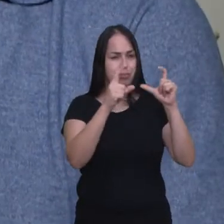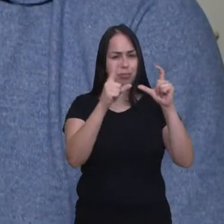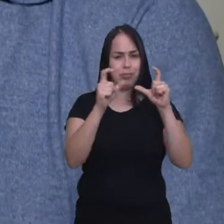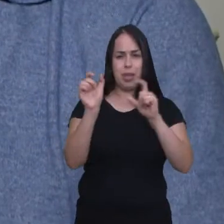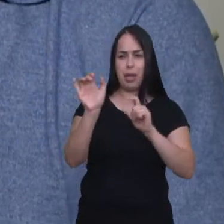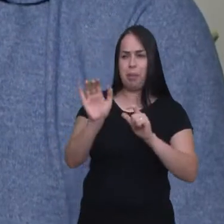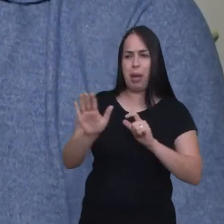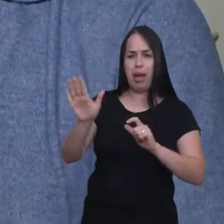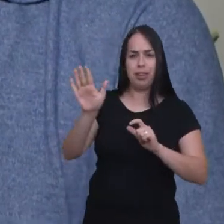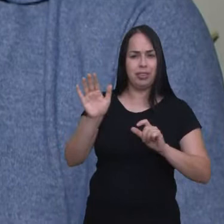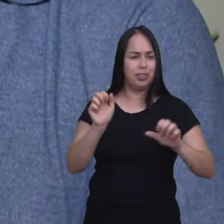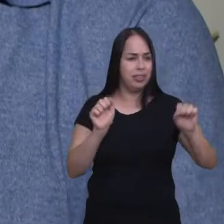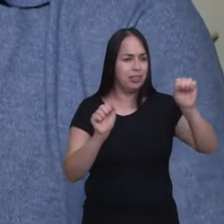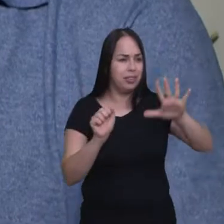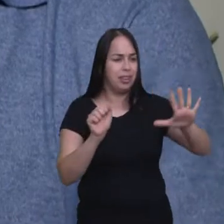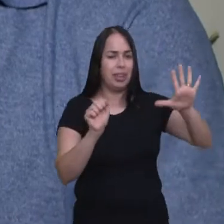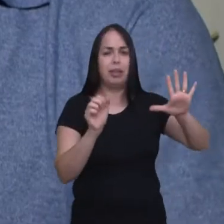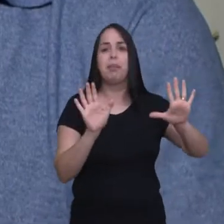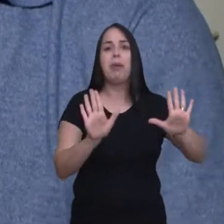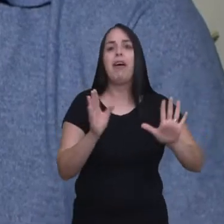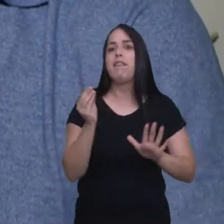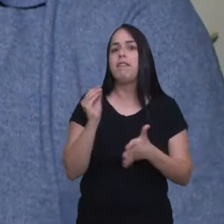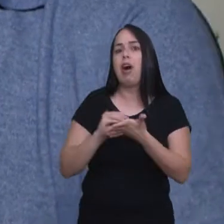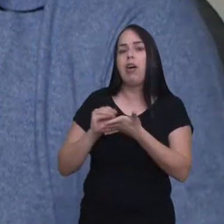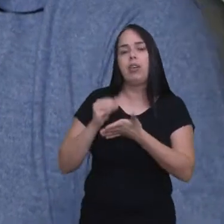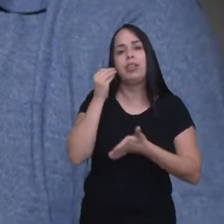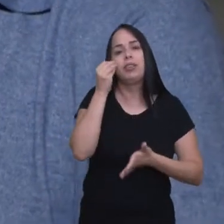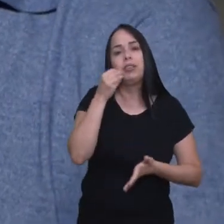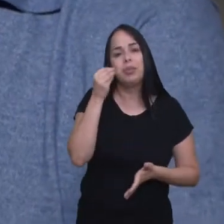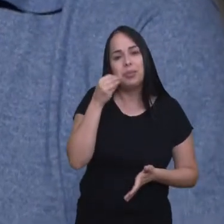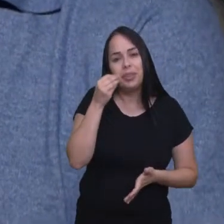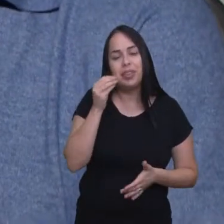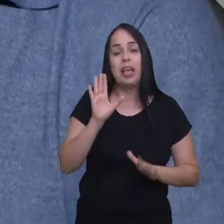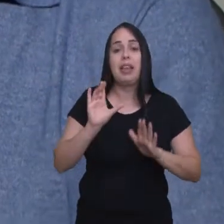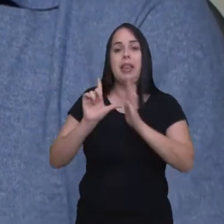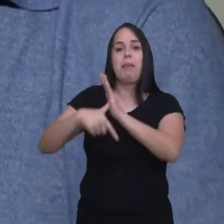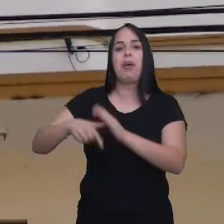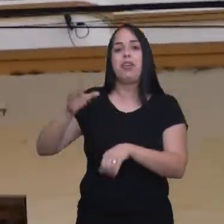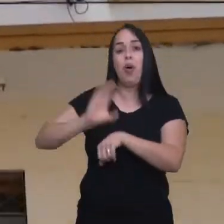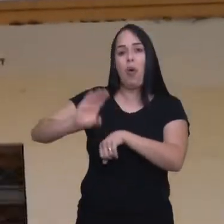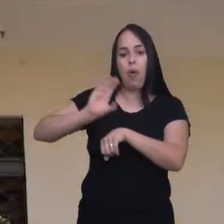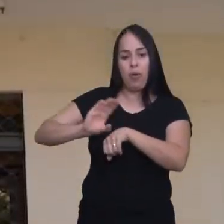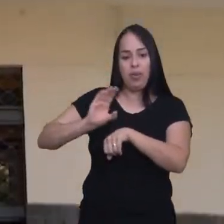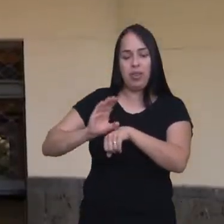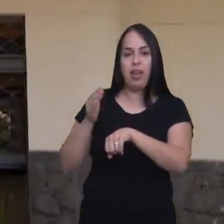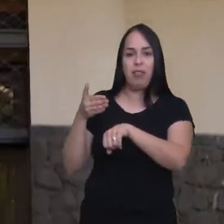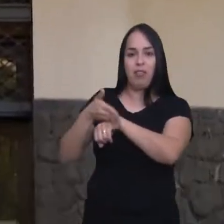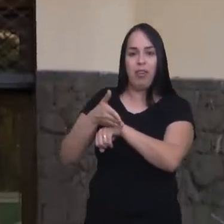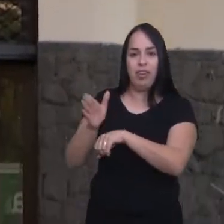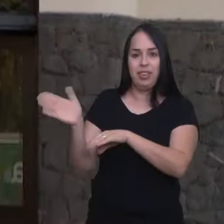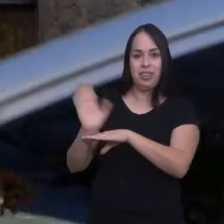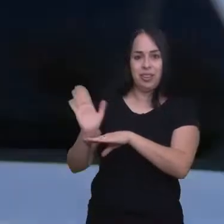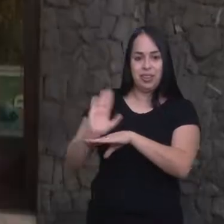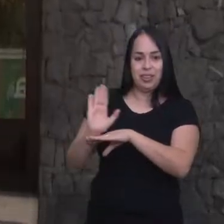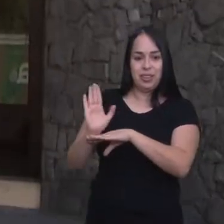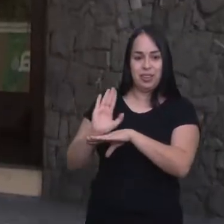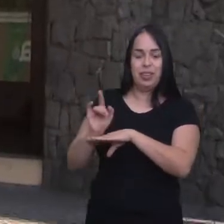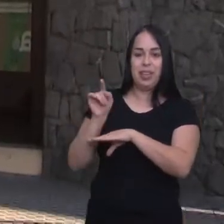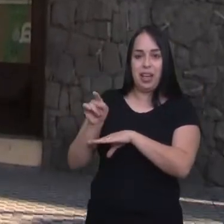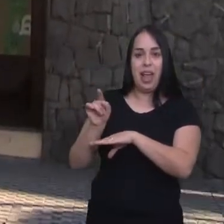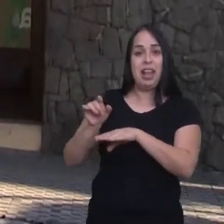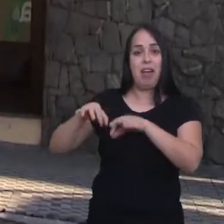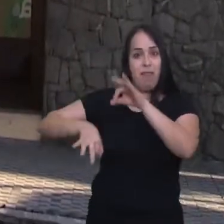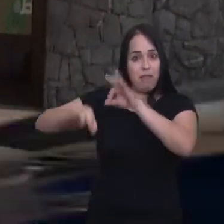algumas fotos ainda sem experiência. Por fim, eu precisei de fazer um curso onde eu procurei o Cine Santana, que estava